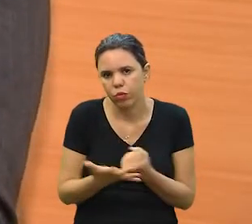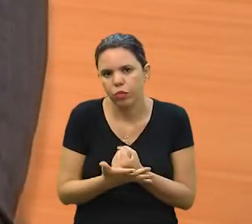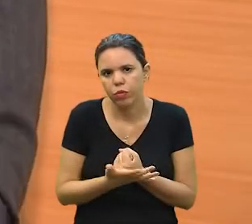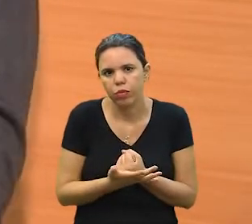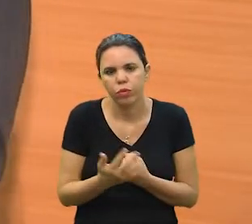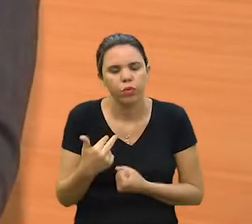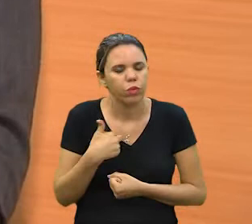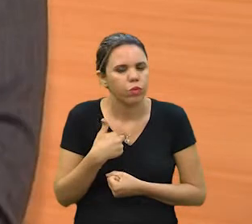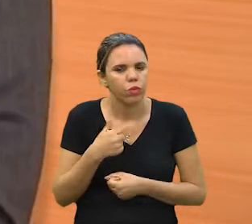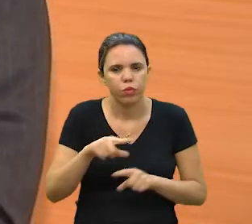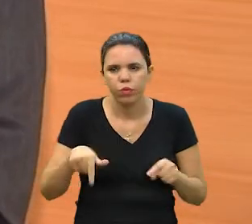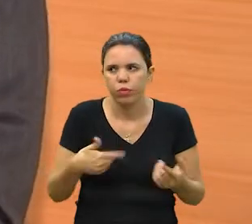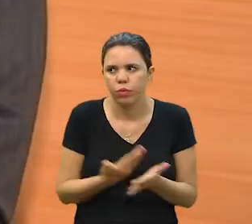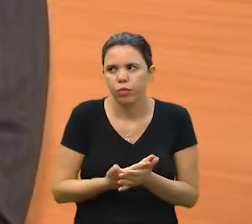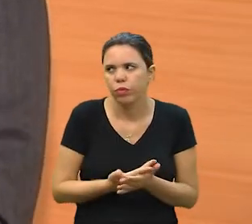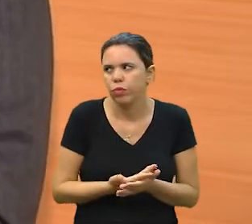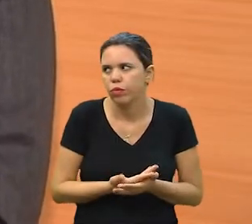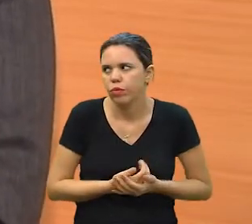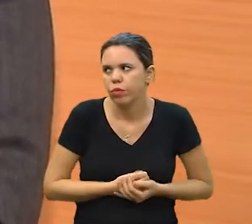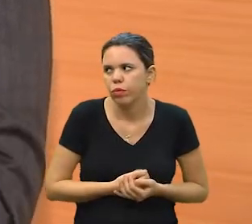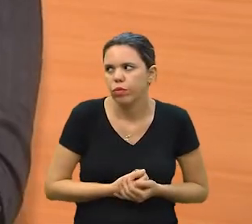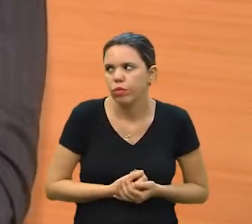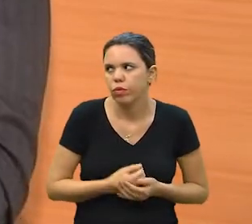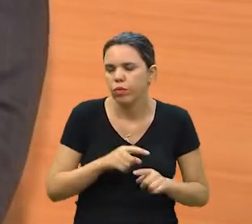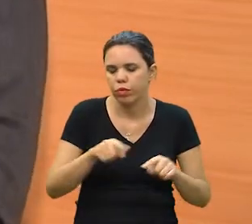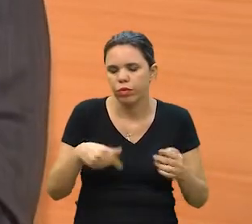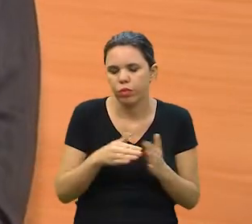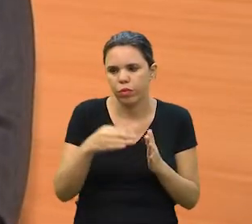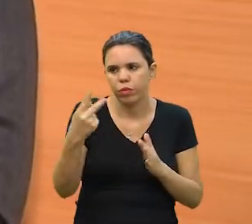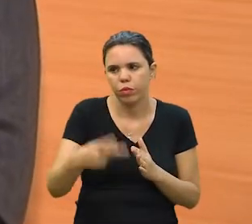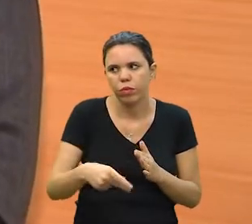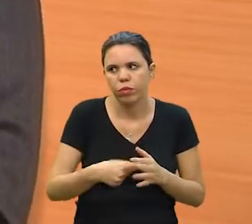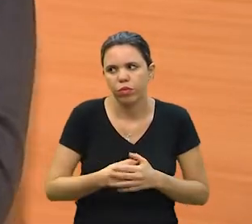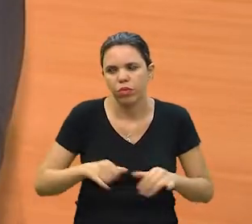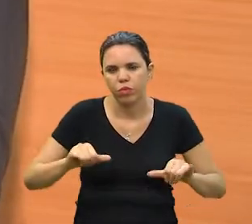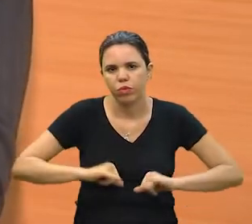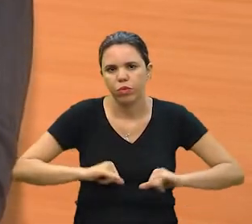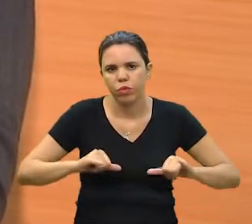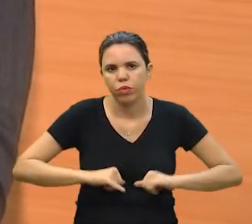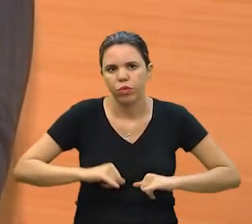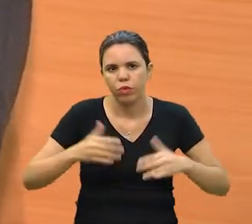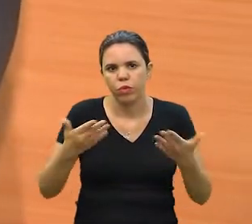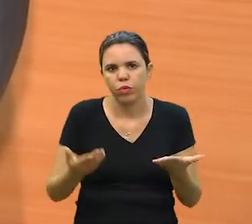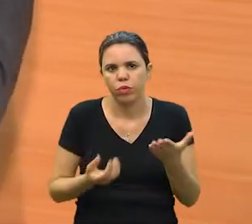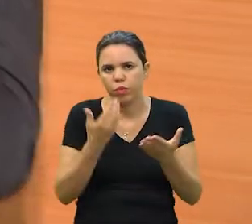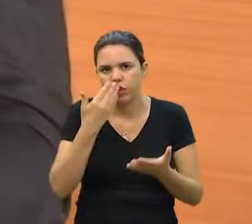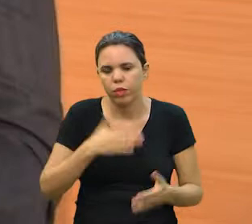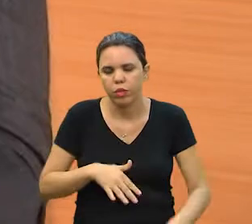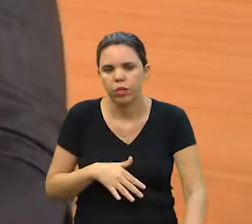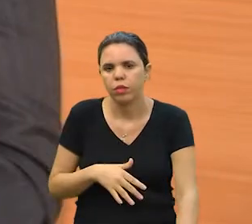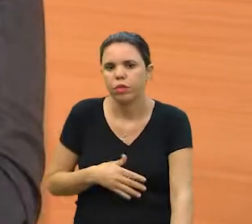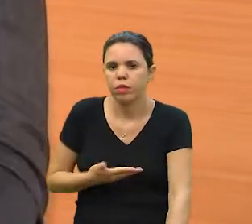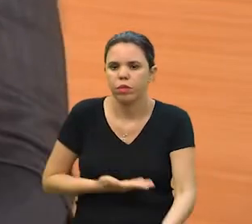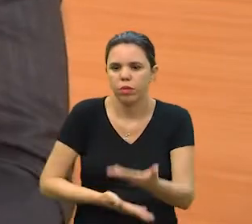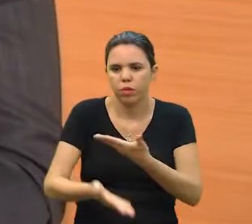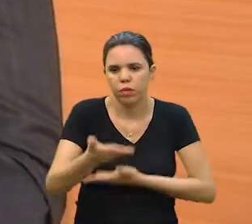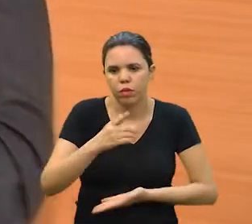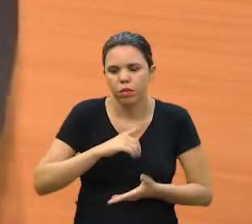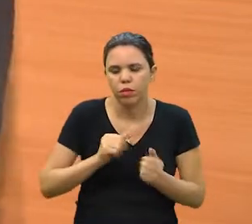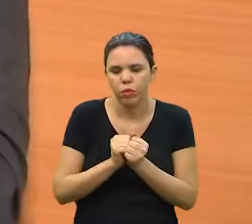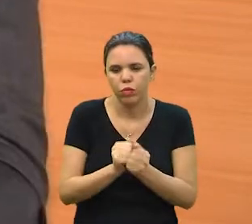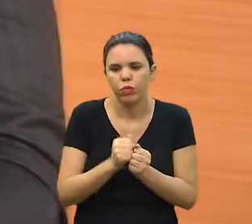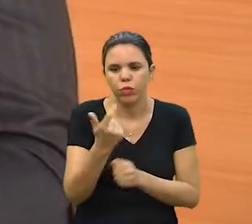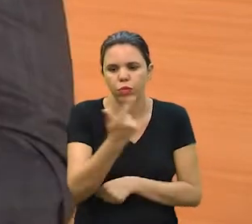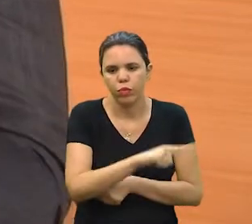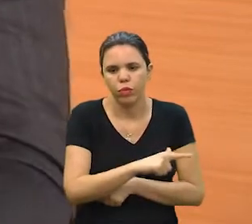Covid não puderam ir para a sala de aula, estão nas suas casas, estão sofrendo com isso, porque criança é interação, criança tem que